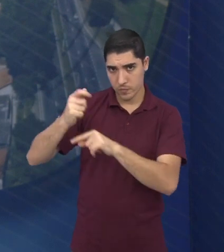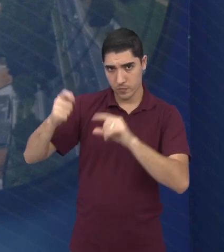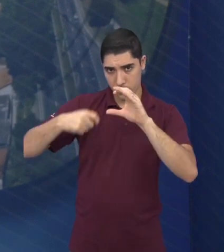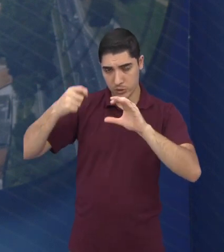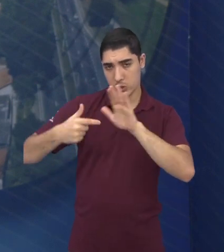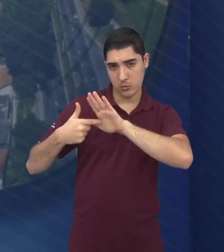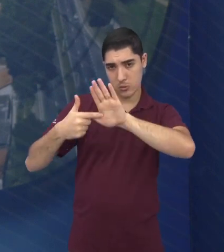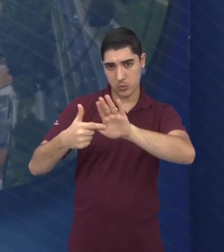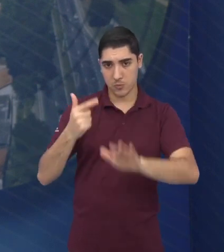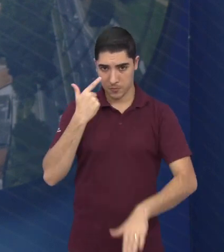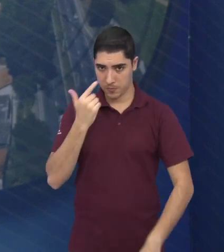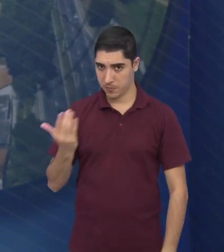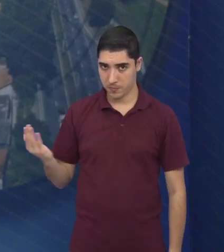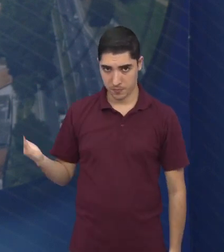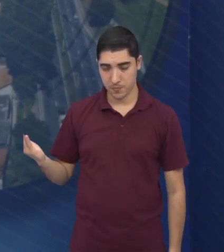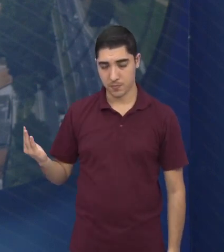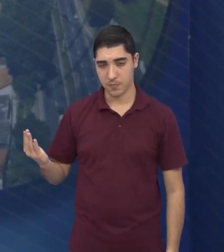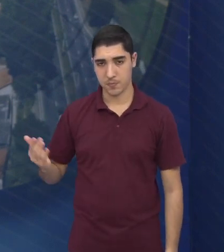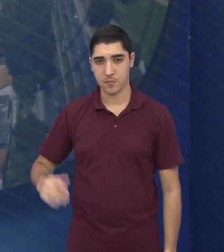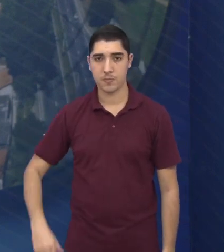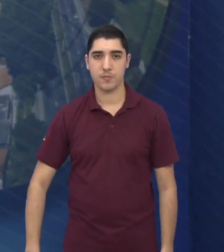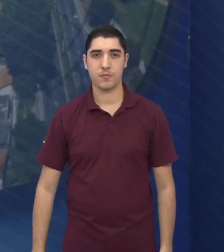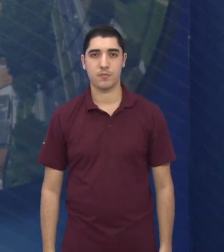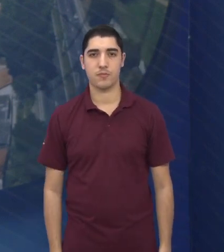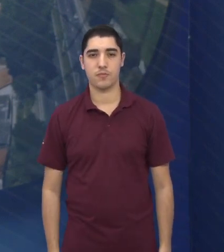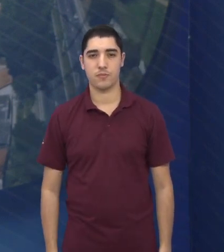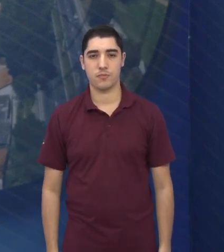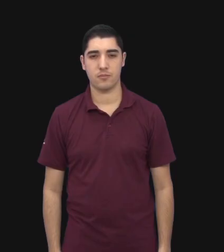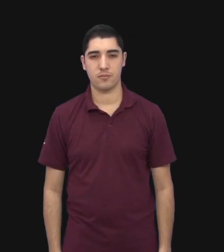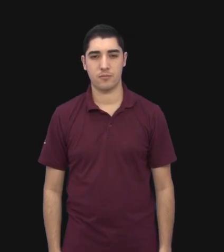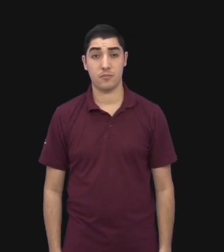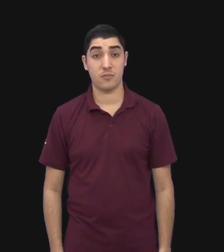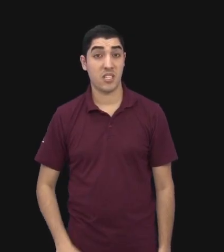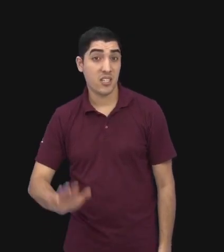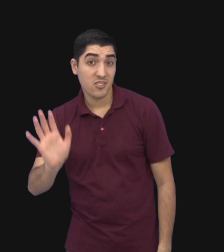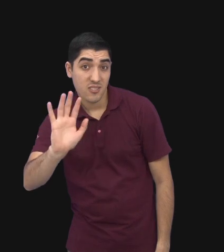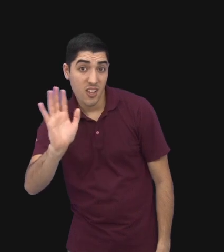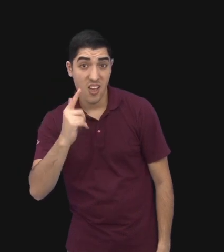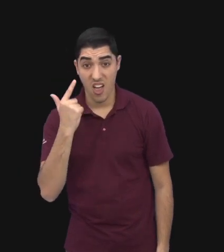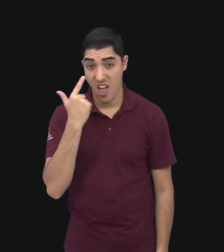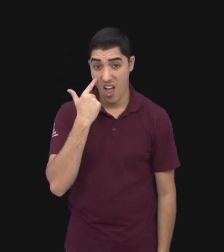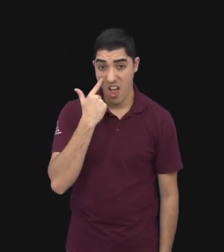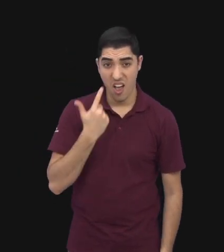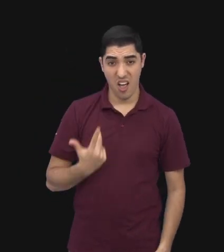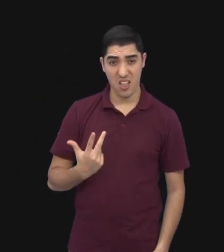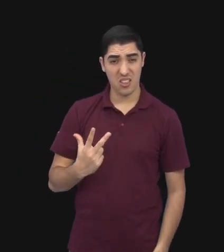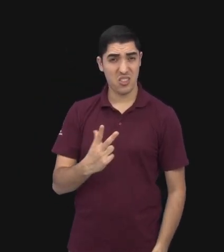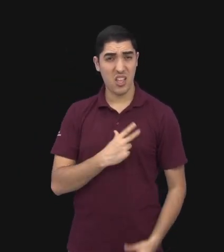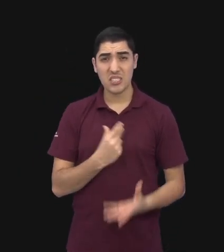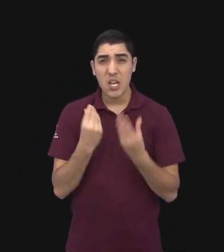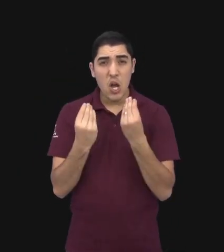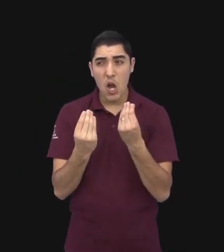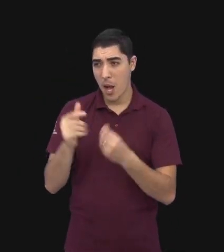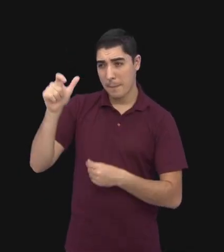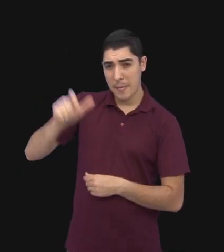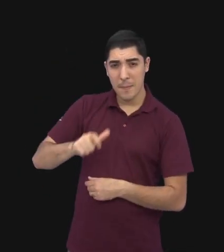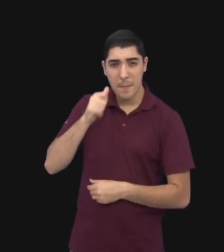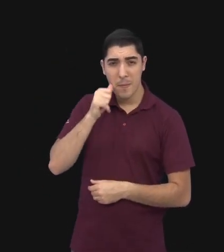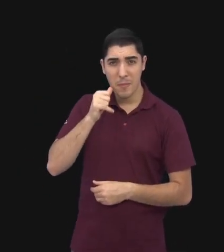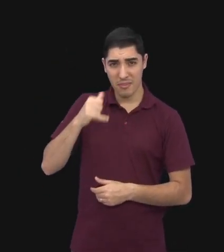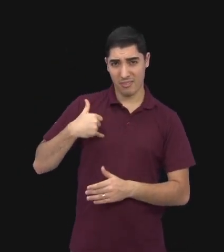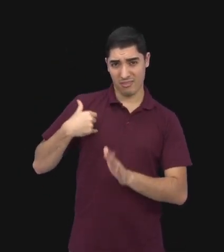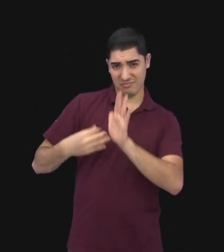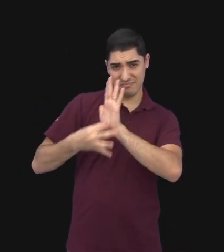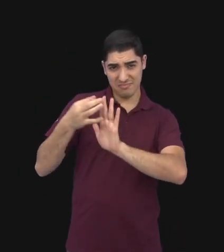esse vídeo? Vou pedir para o pessoal colocar, por gentileza. Gente, quiz do dia. Como se matriculou um colega